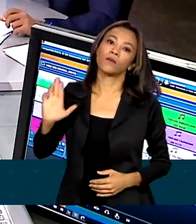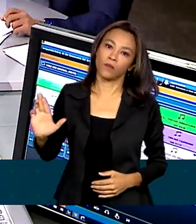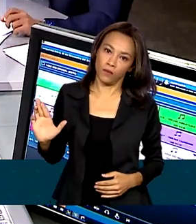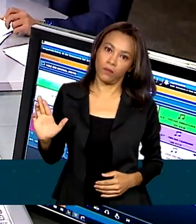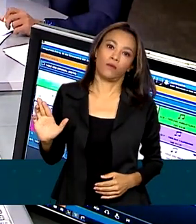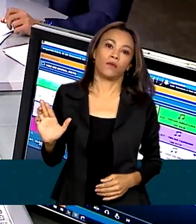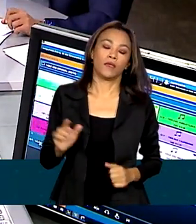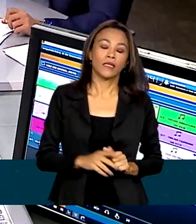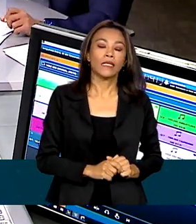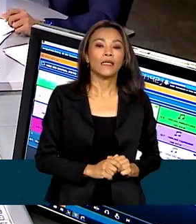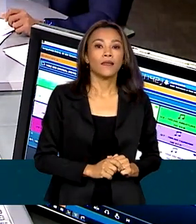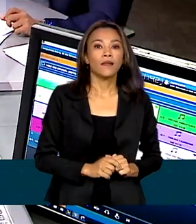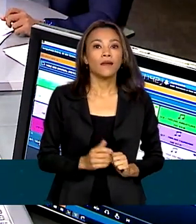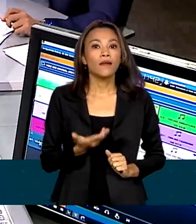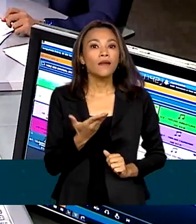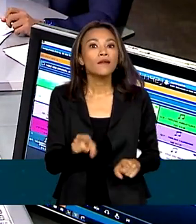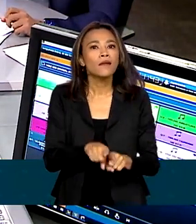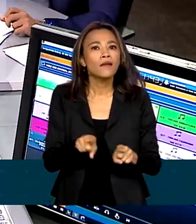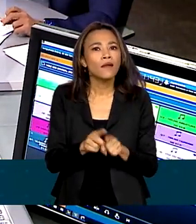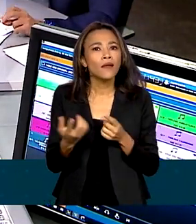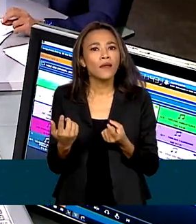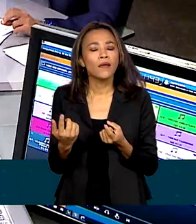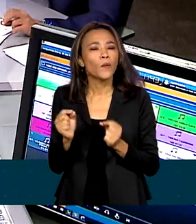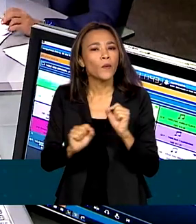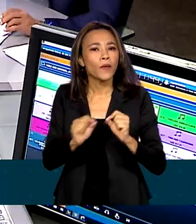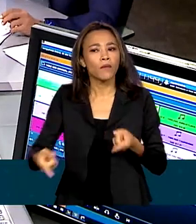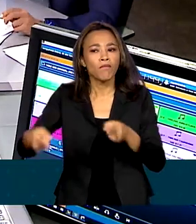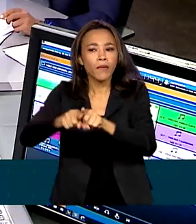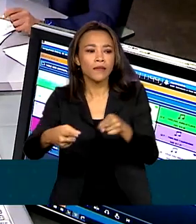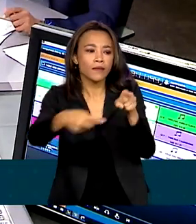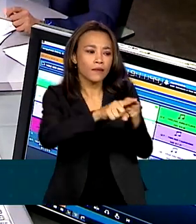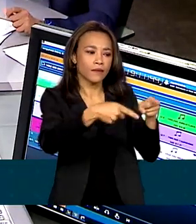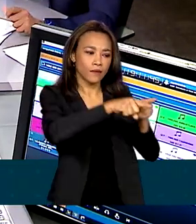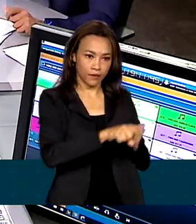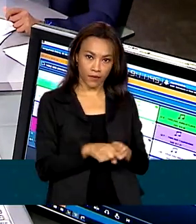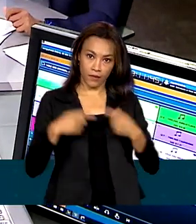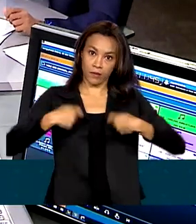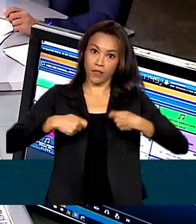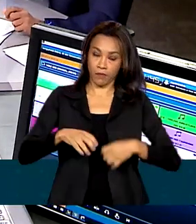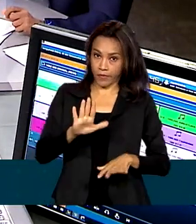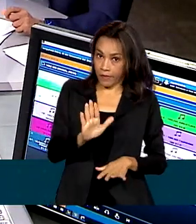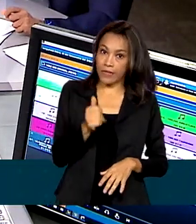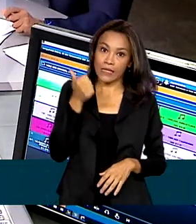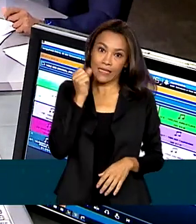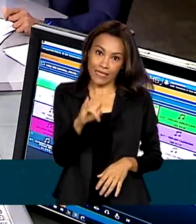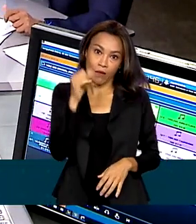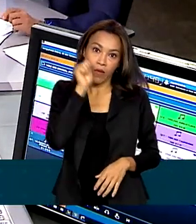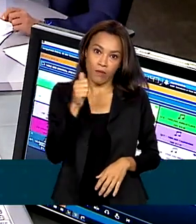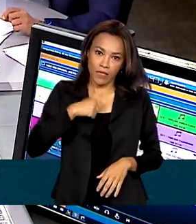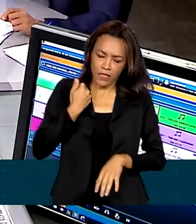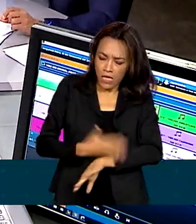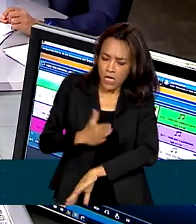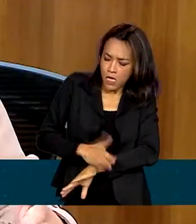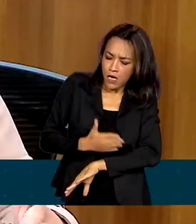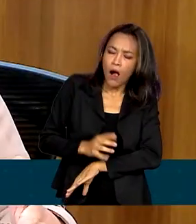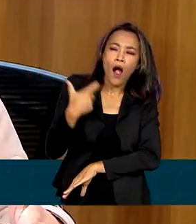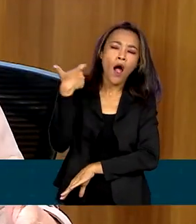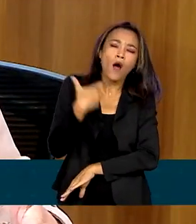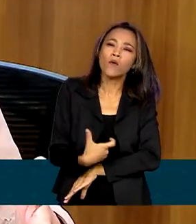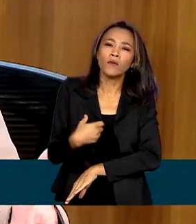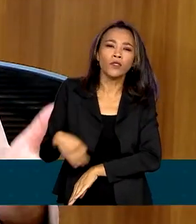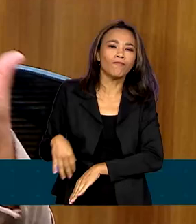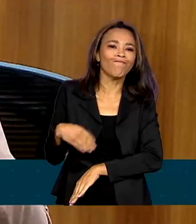Lula. E, fora isso, as parcerias que têm que serem construídas. Se a mulher precisa ser qualificada, onde é que ela vai ser